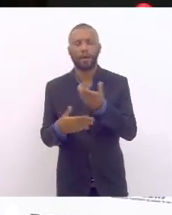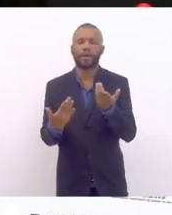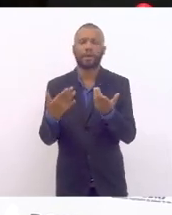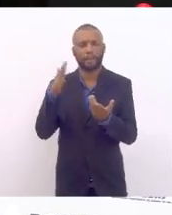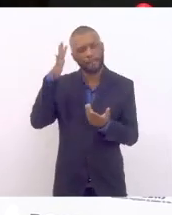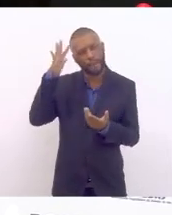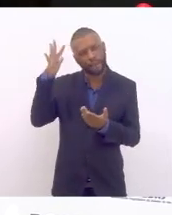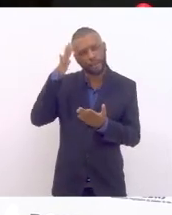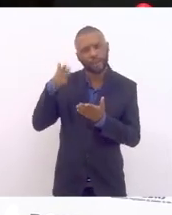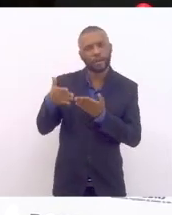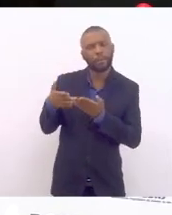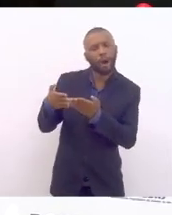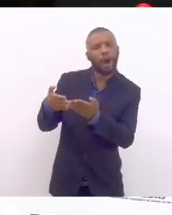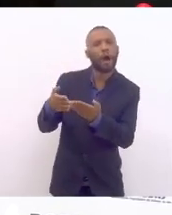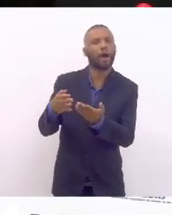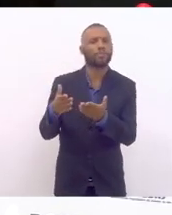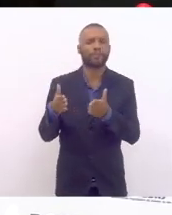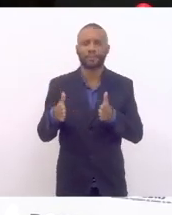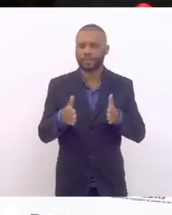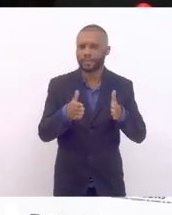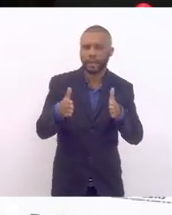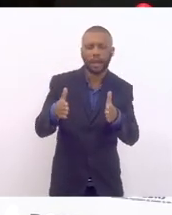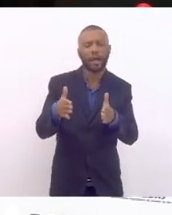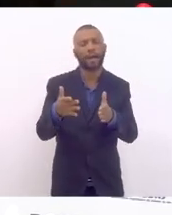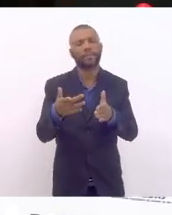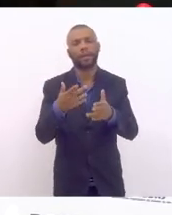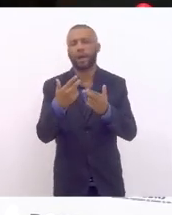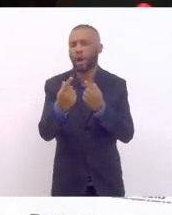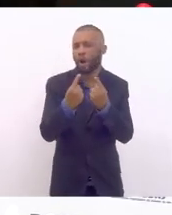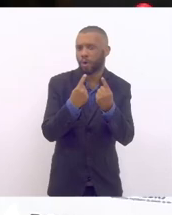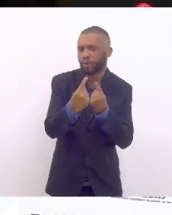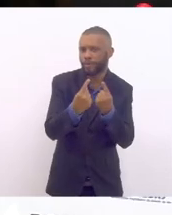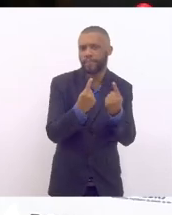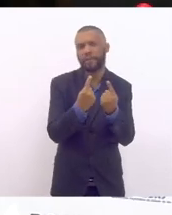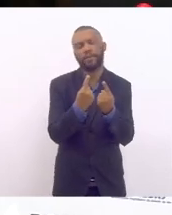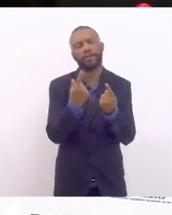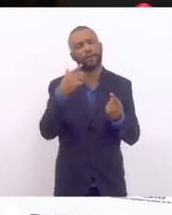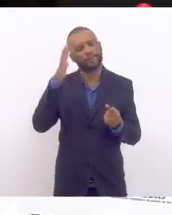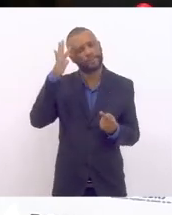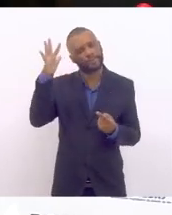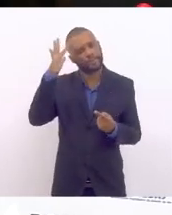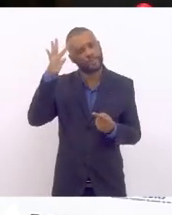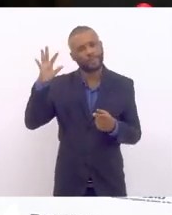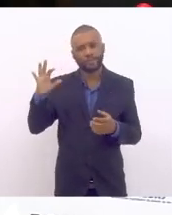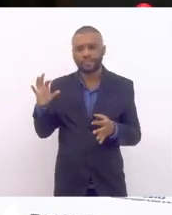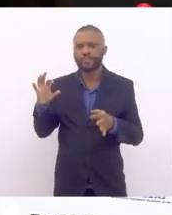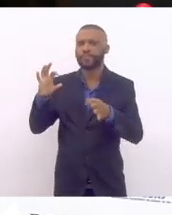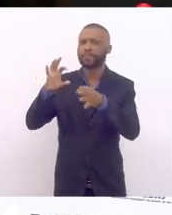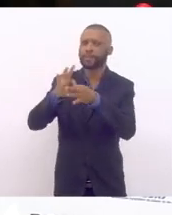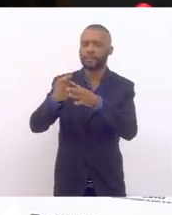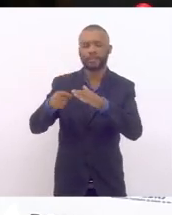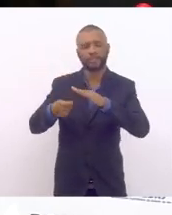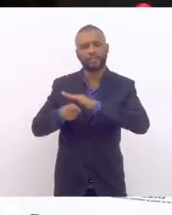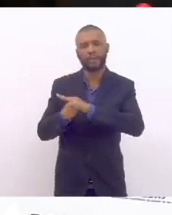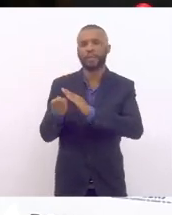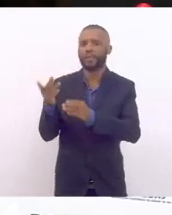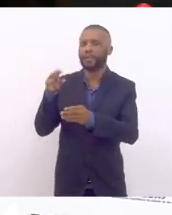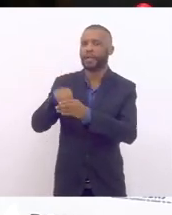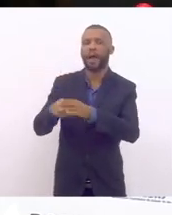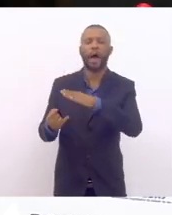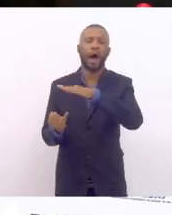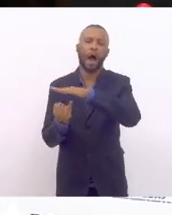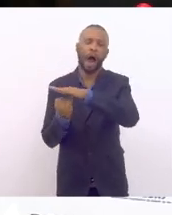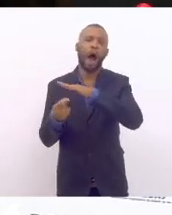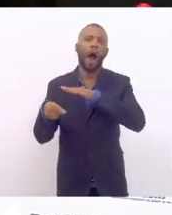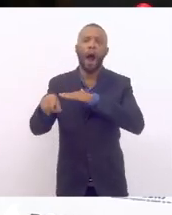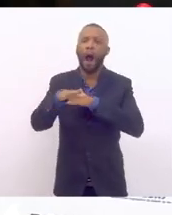pés estradas pensa em rodovias pensa e melhorar esse estado a gente também pensar uma linha específica de investimento nessas instituições que o